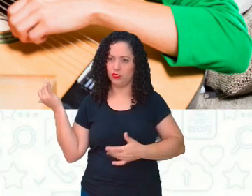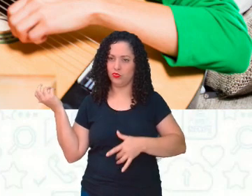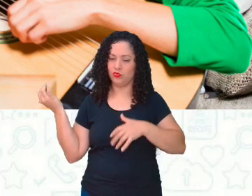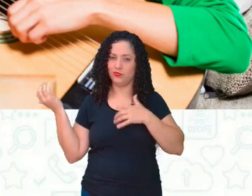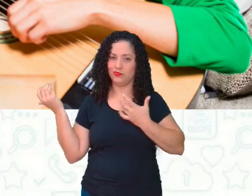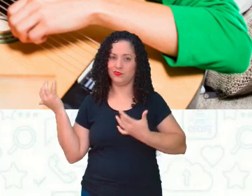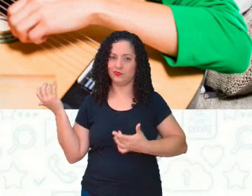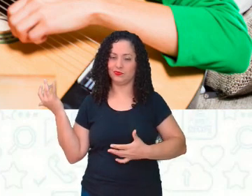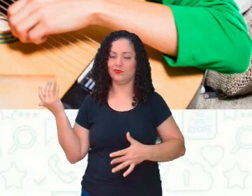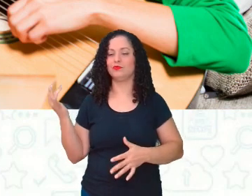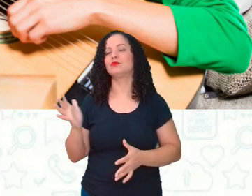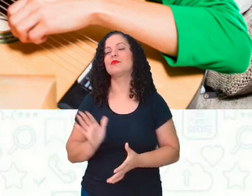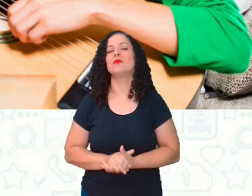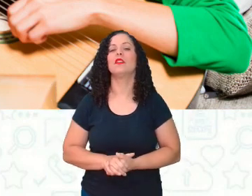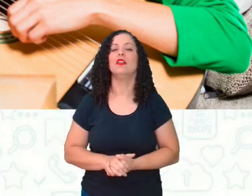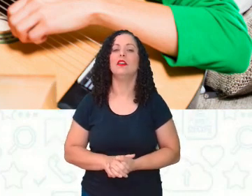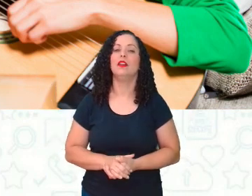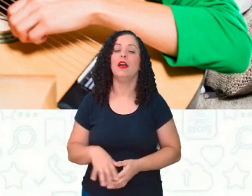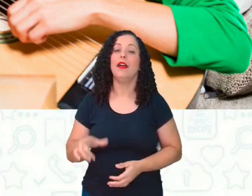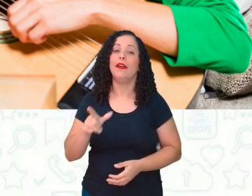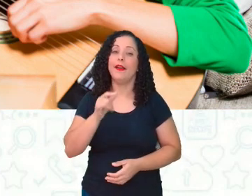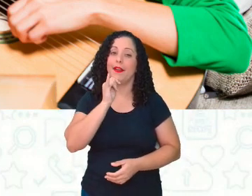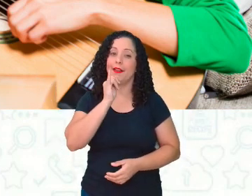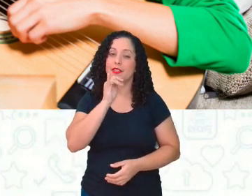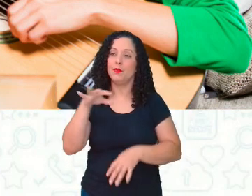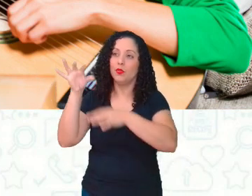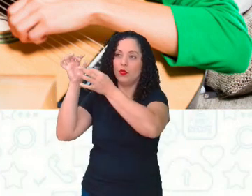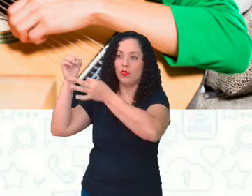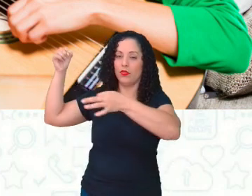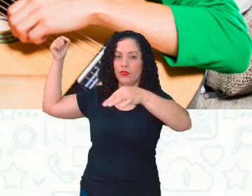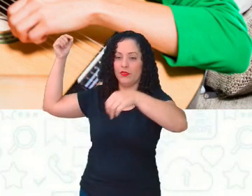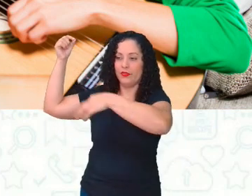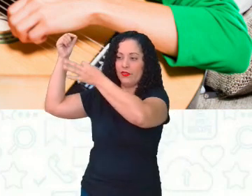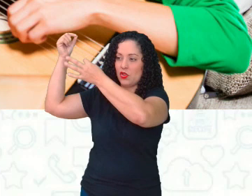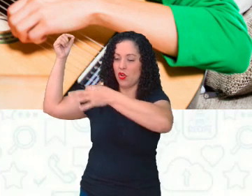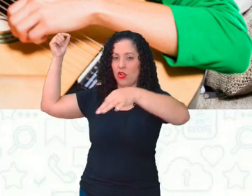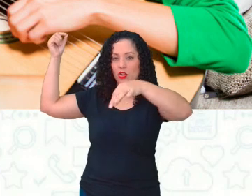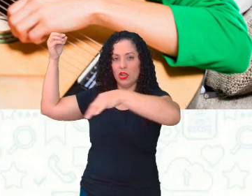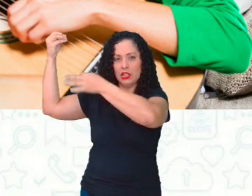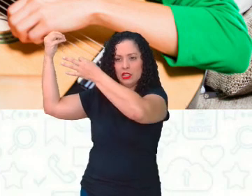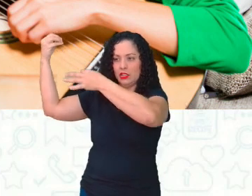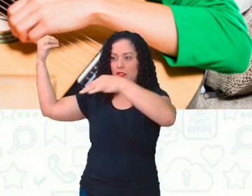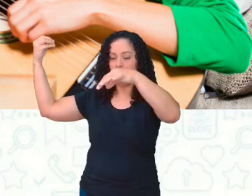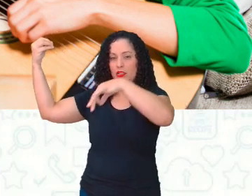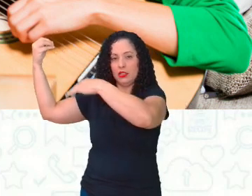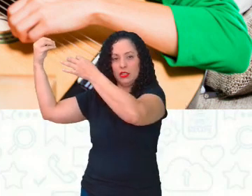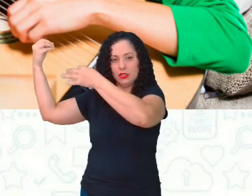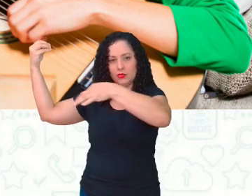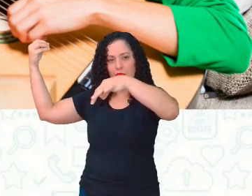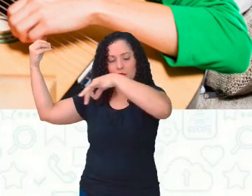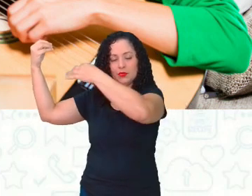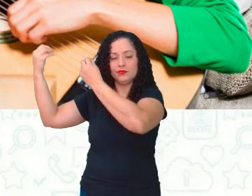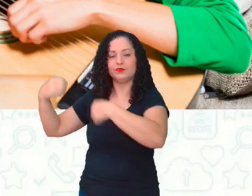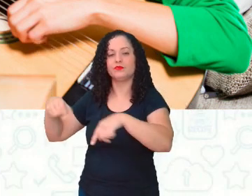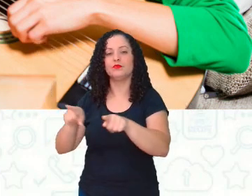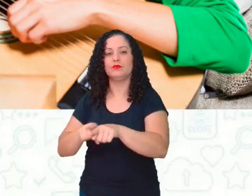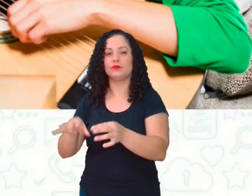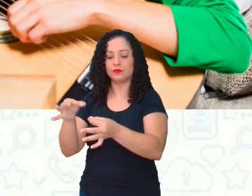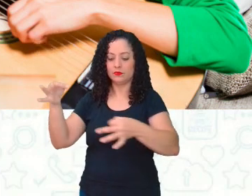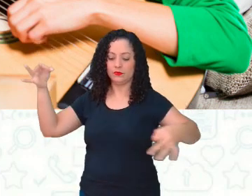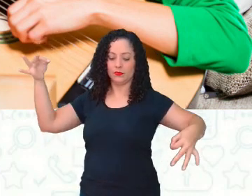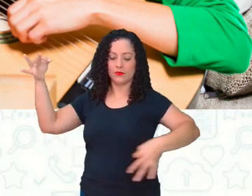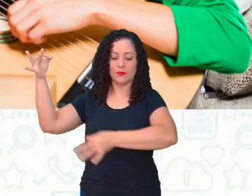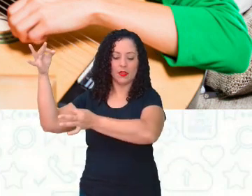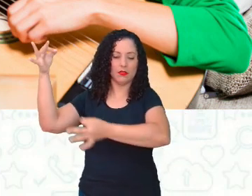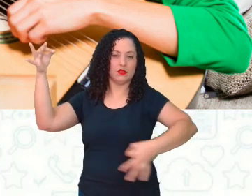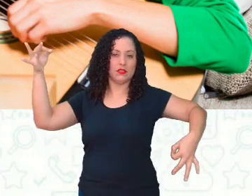fricção, né? No caso do violino, do violoncelo, do contrabaixo, ou de dedilhado, no caso da harpa,